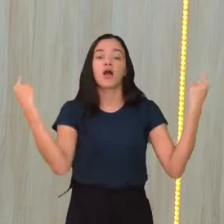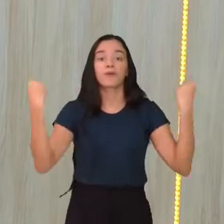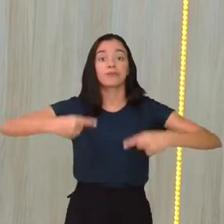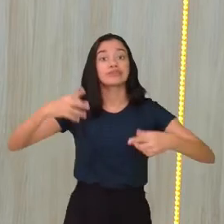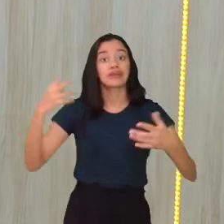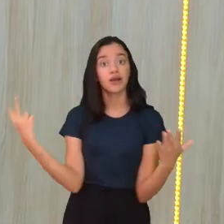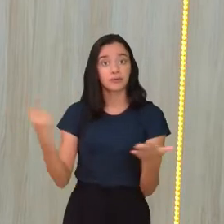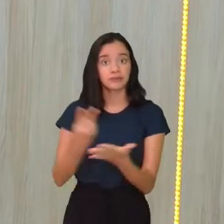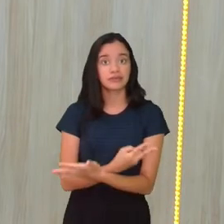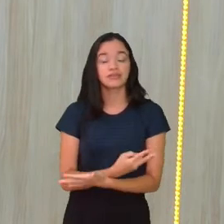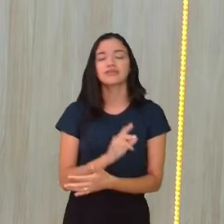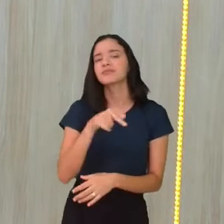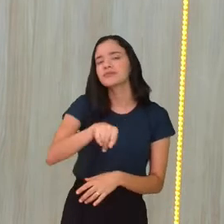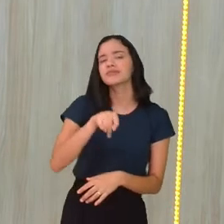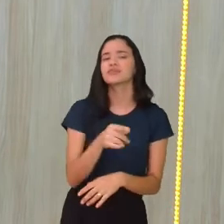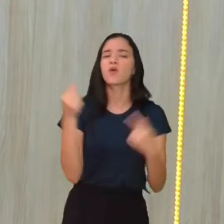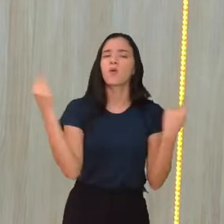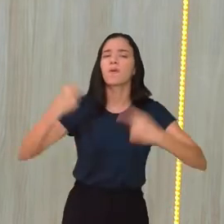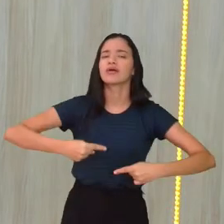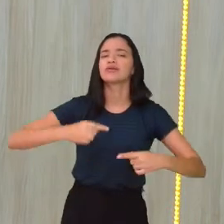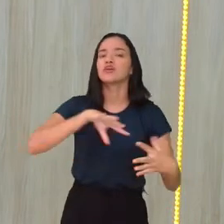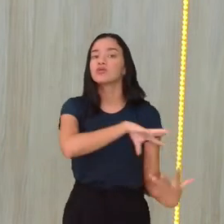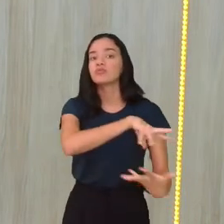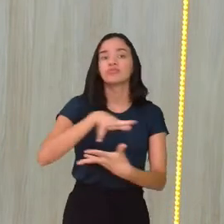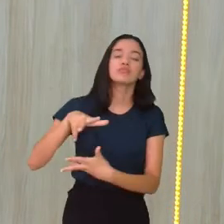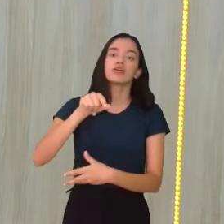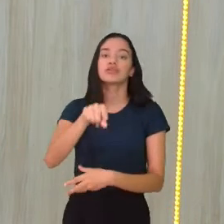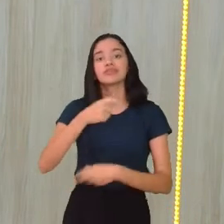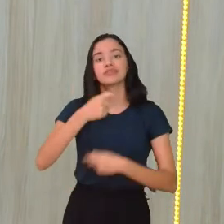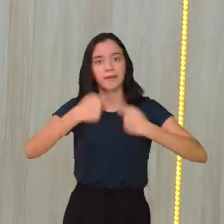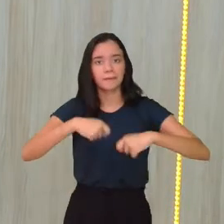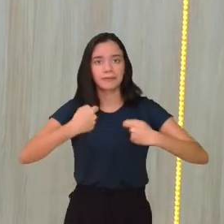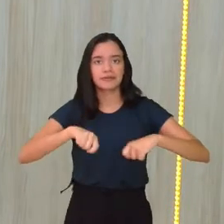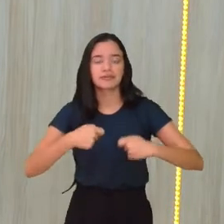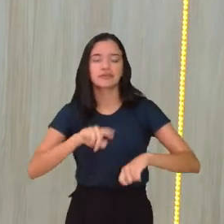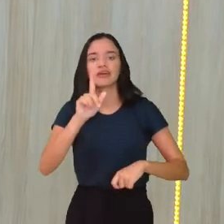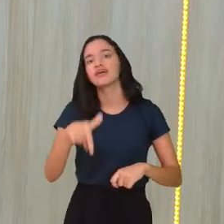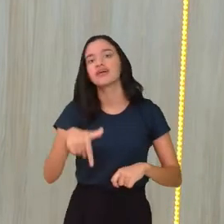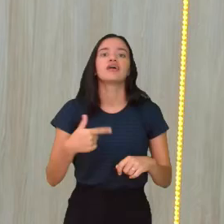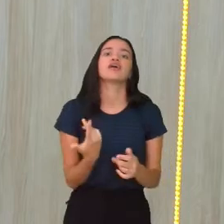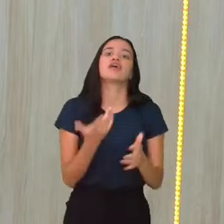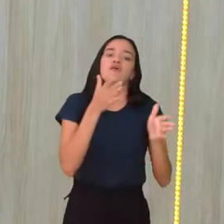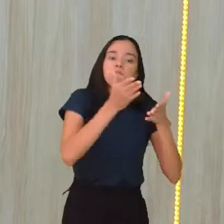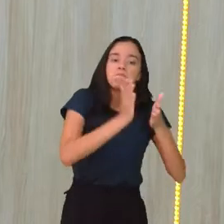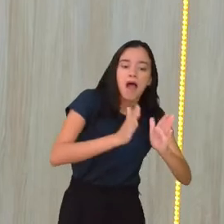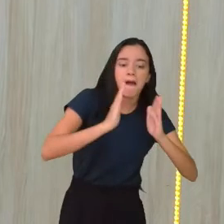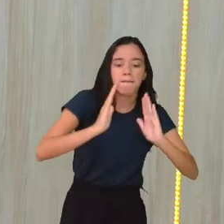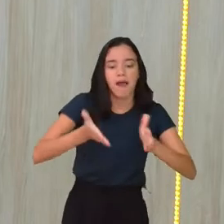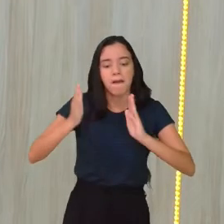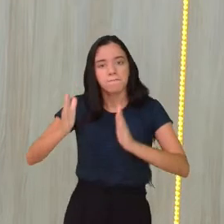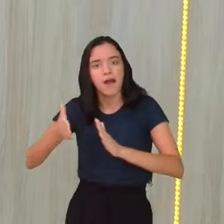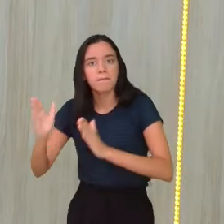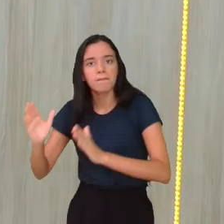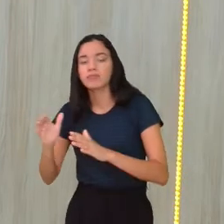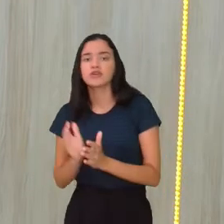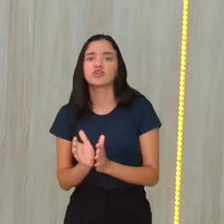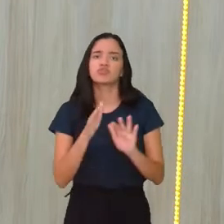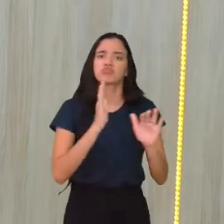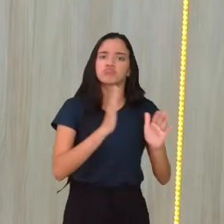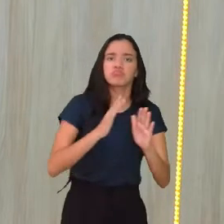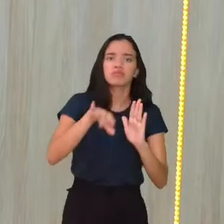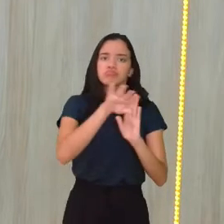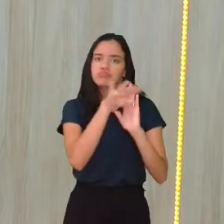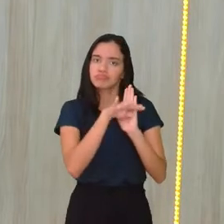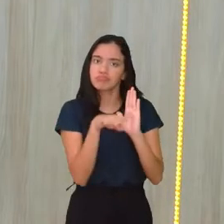que acontecem. Para você competir no nível mundial, você precisa, né, passar por essa etapa, né, todo passo a